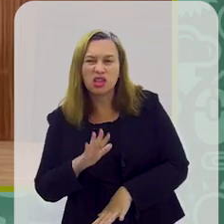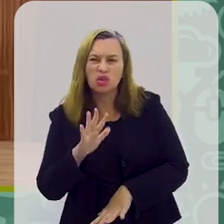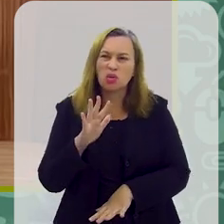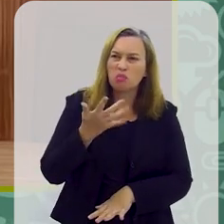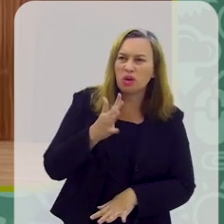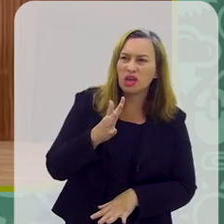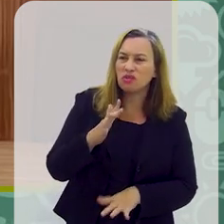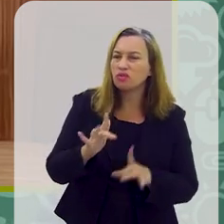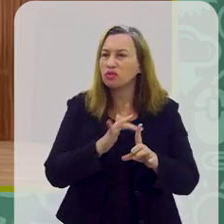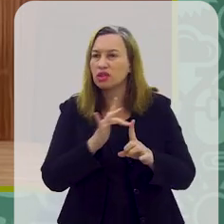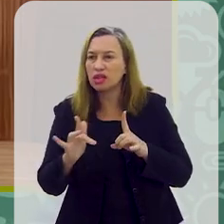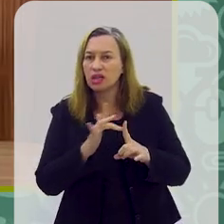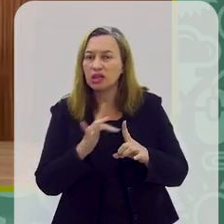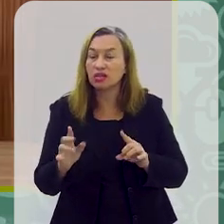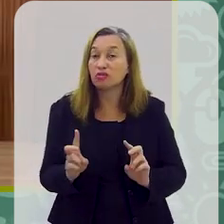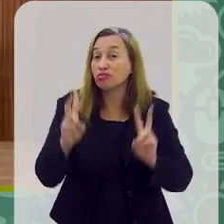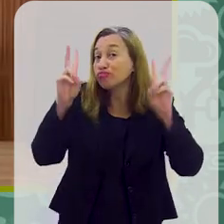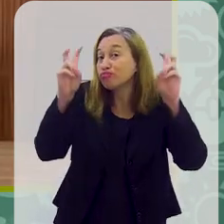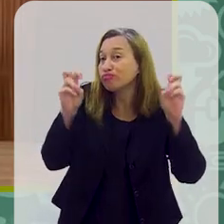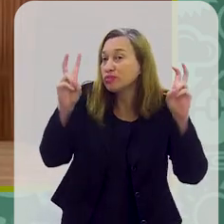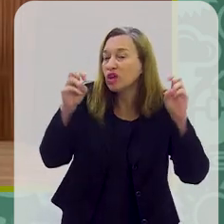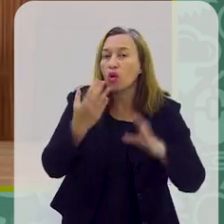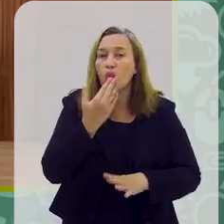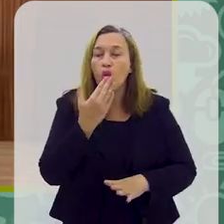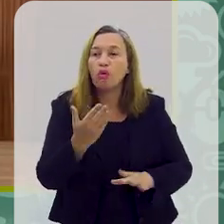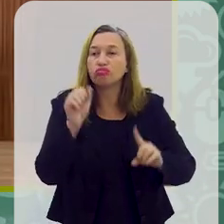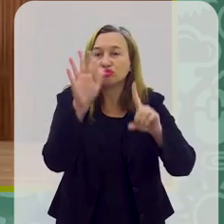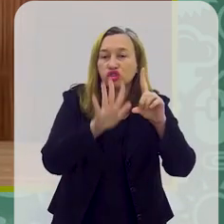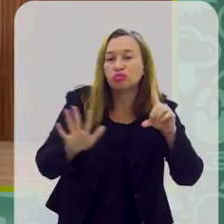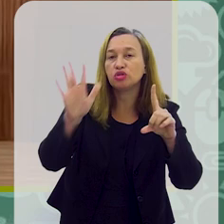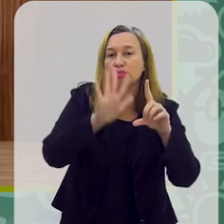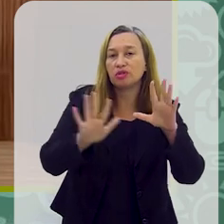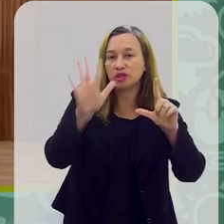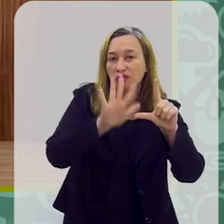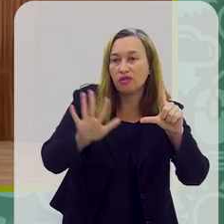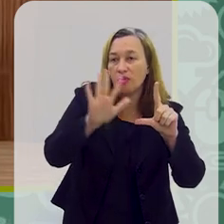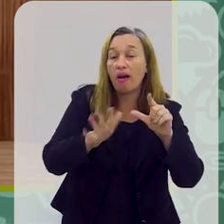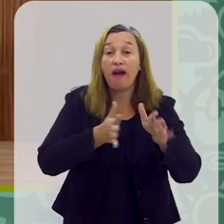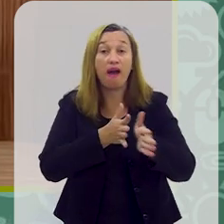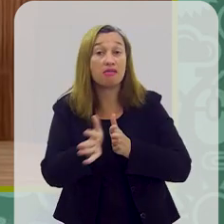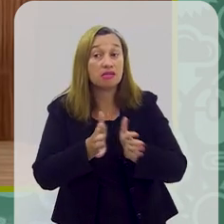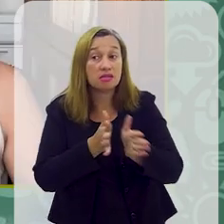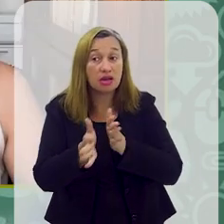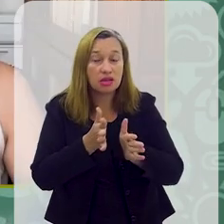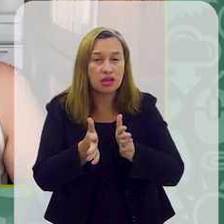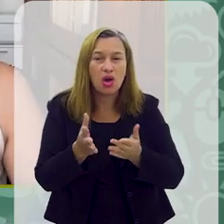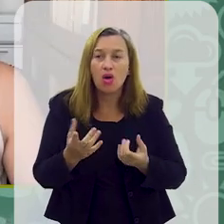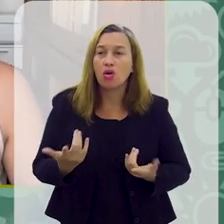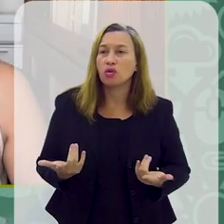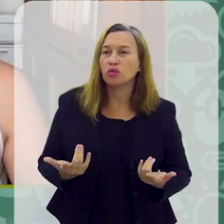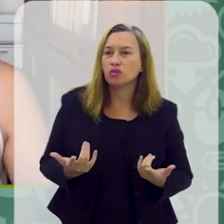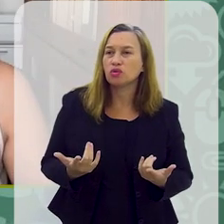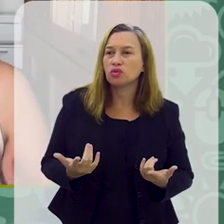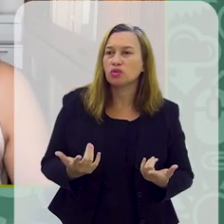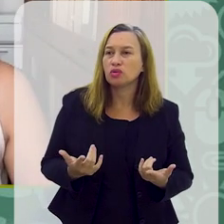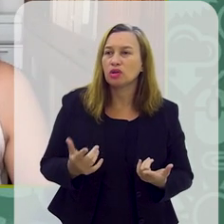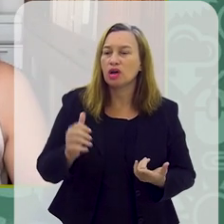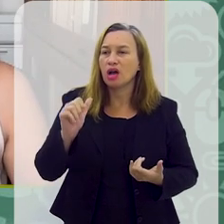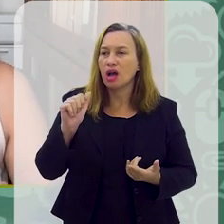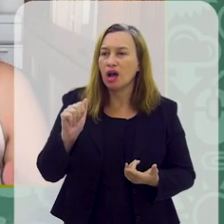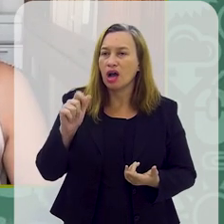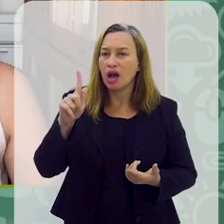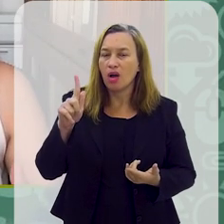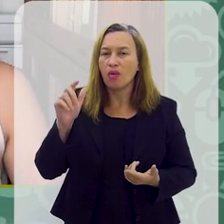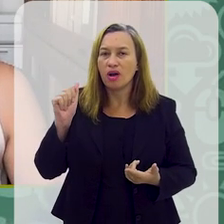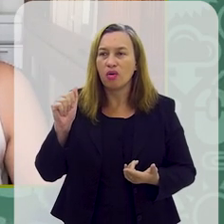está mais ou menos vulnerável com relação àqueles temas, que tipo de plataforma ela acessa. Porque os algoritmos,